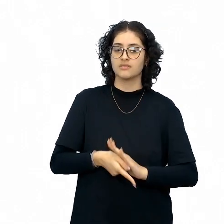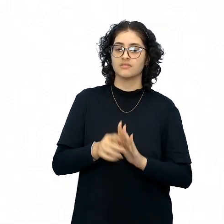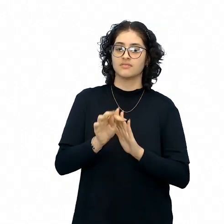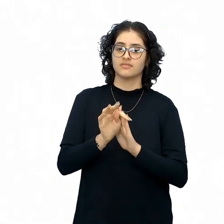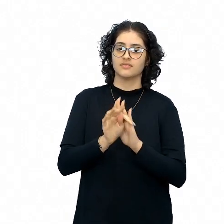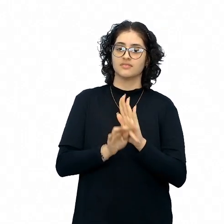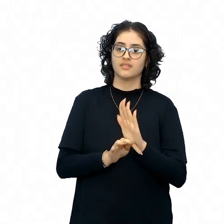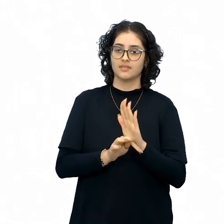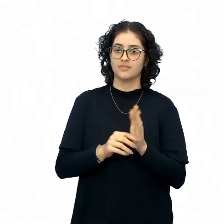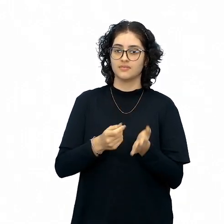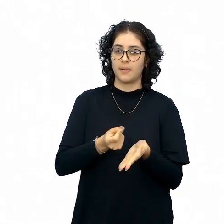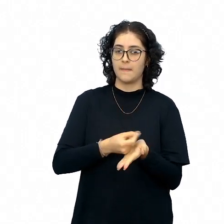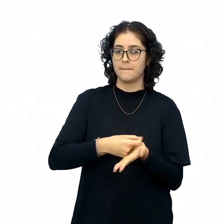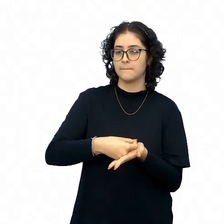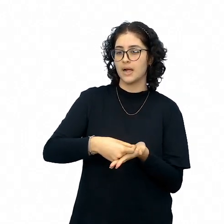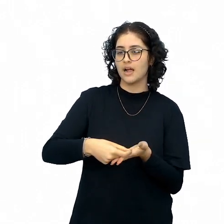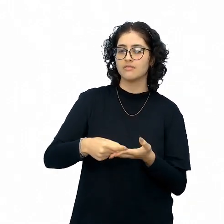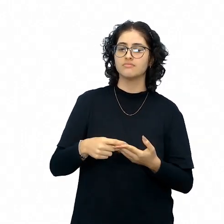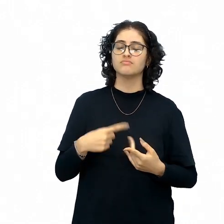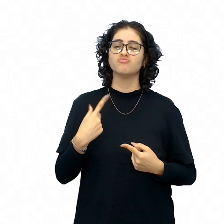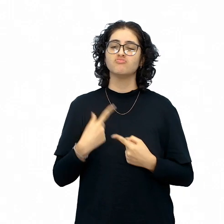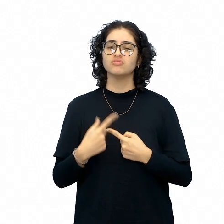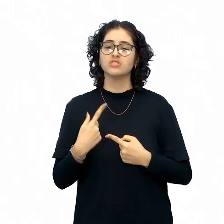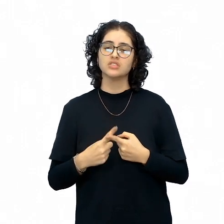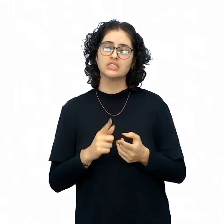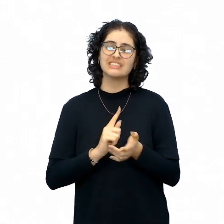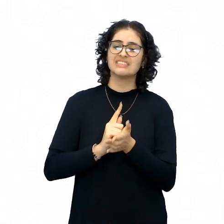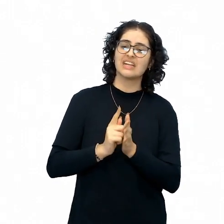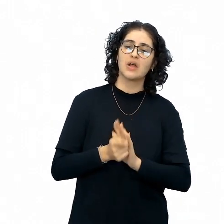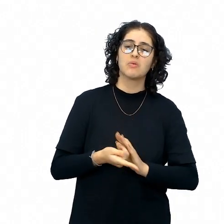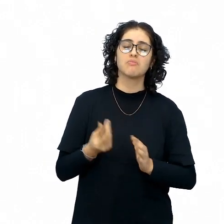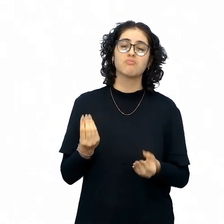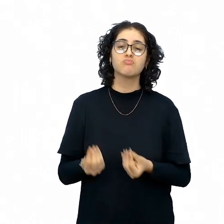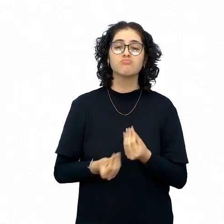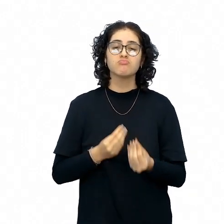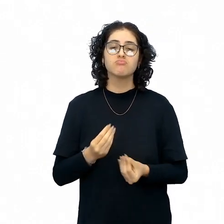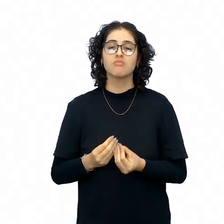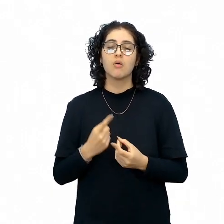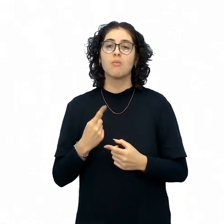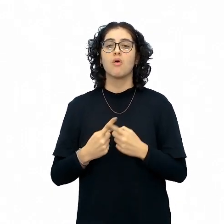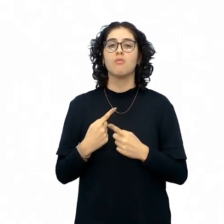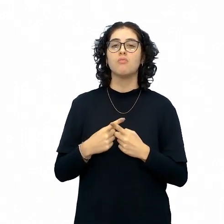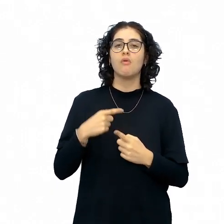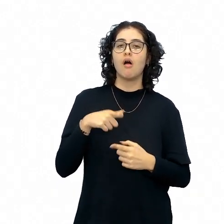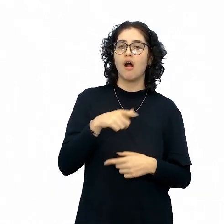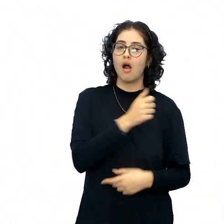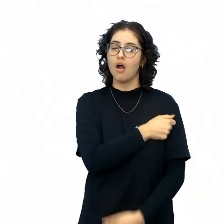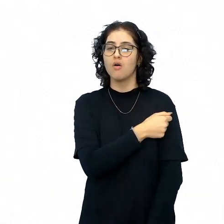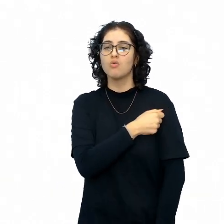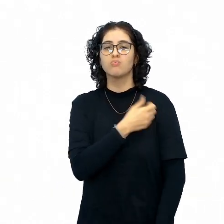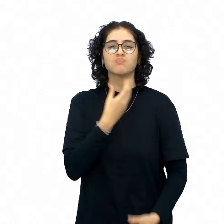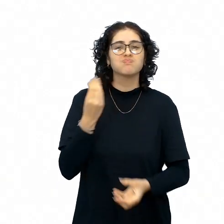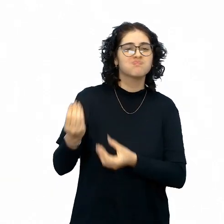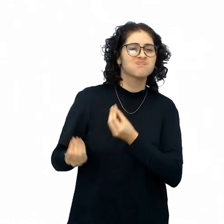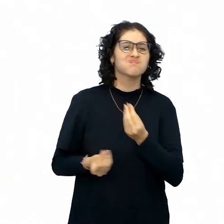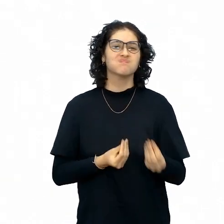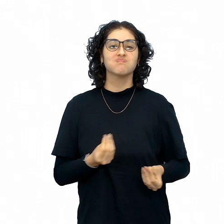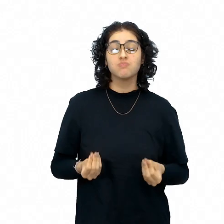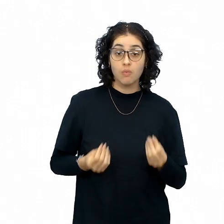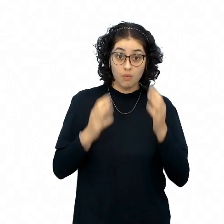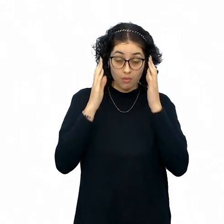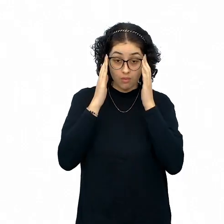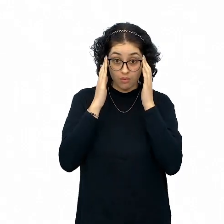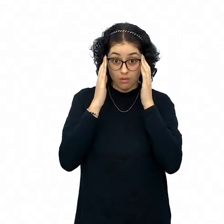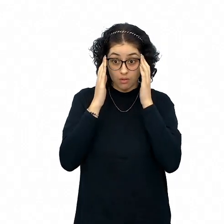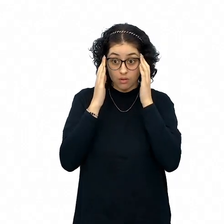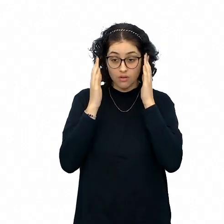é? Para que ele serve, qual a finalidade dele, como é que o estudante vai lidar com esse gênero textual, que é o gênero